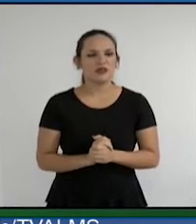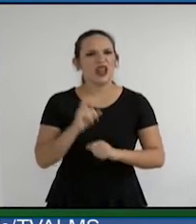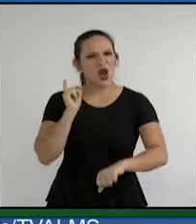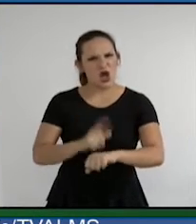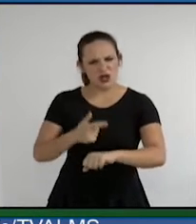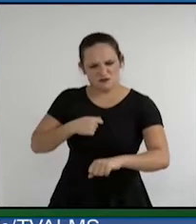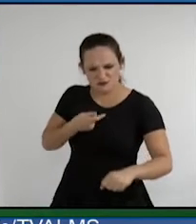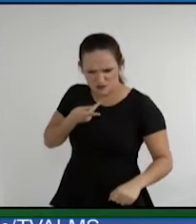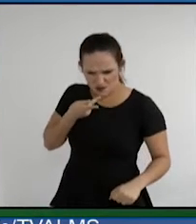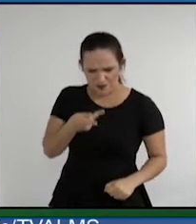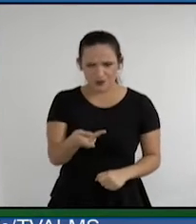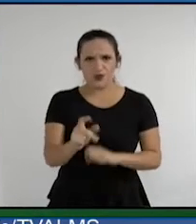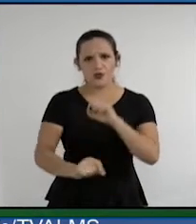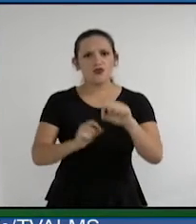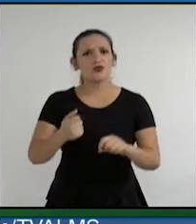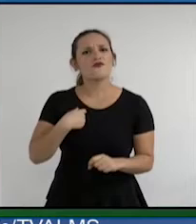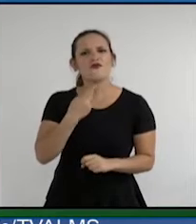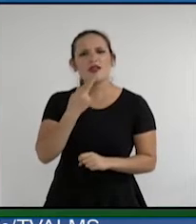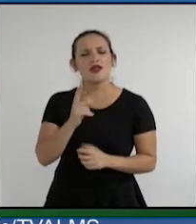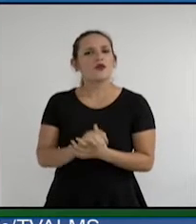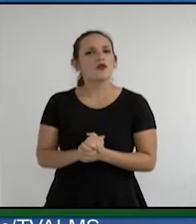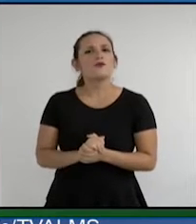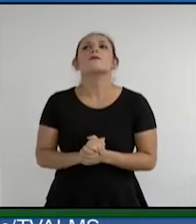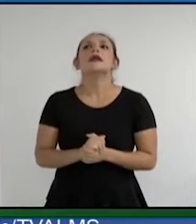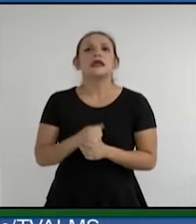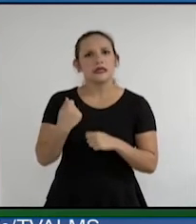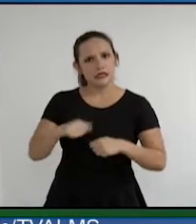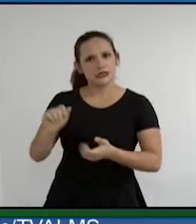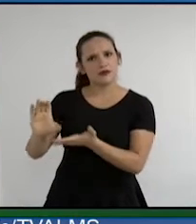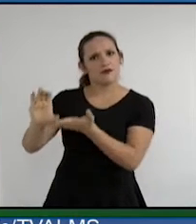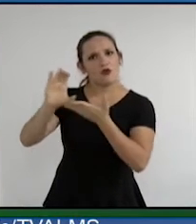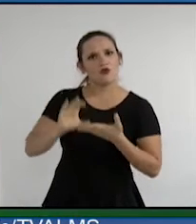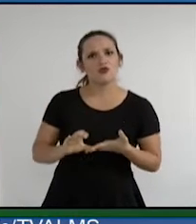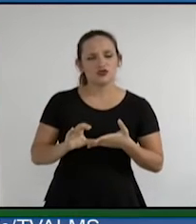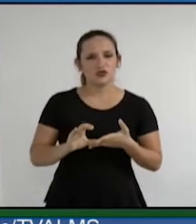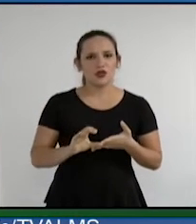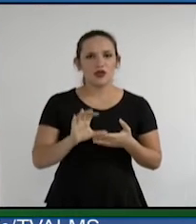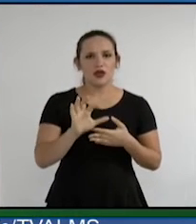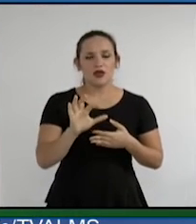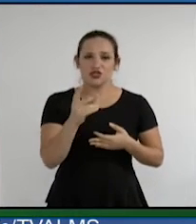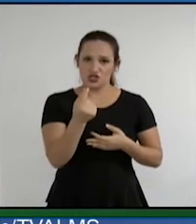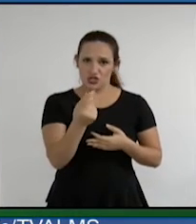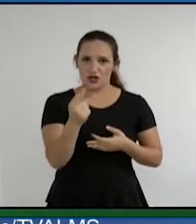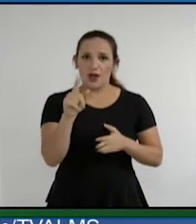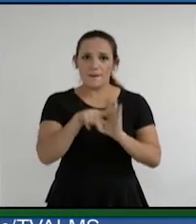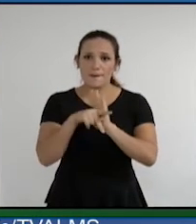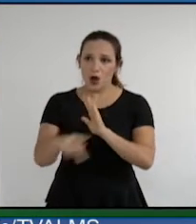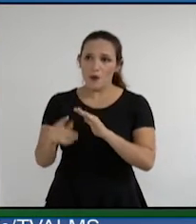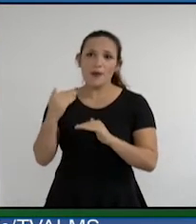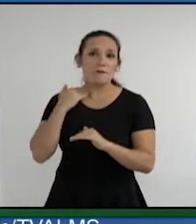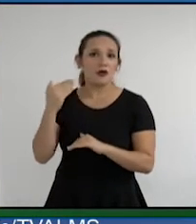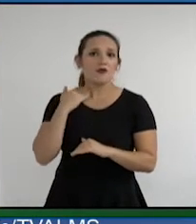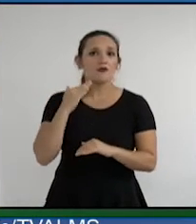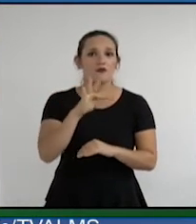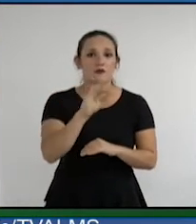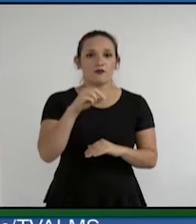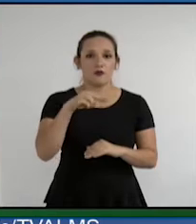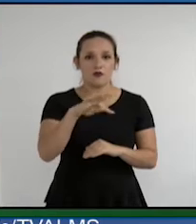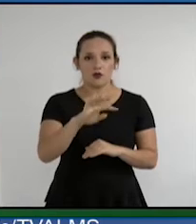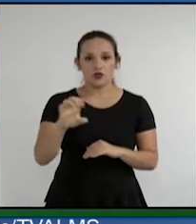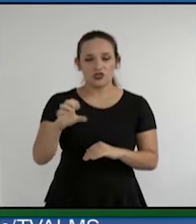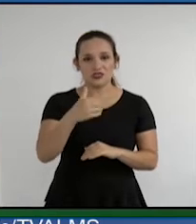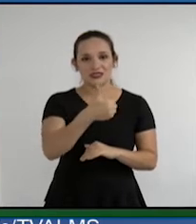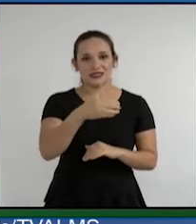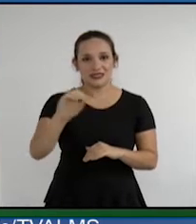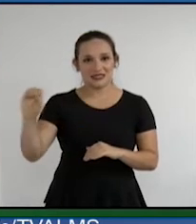e dizia que o recurso tinha que ser tirado da fonte 00, da fonte 100. E eu queria, naquele momento, fiz a